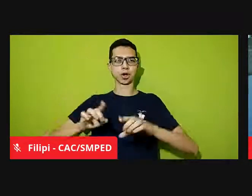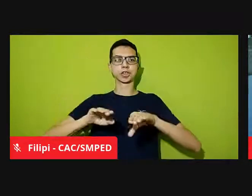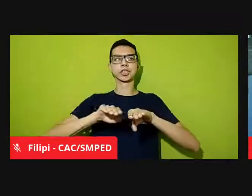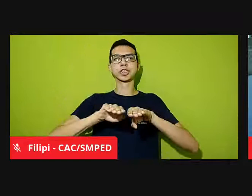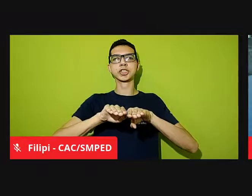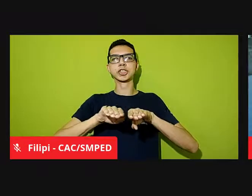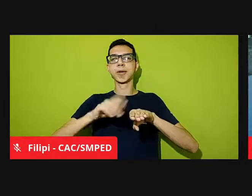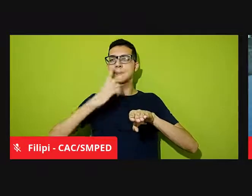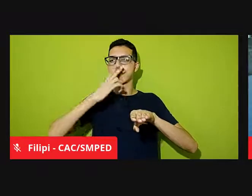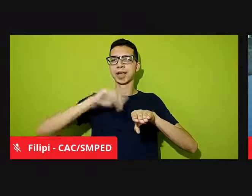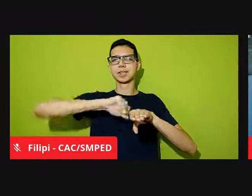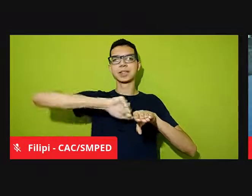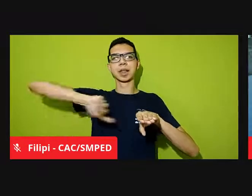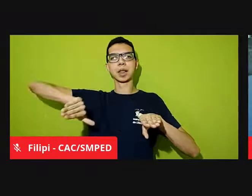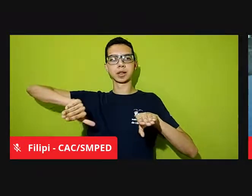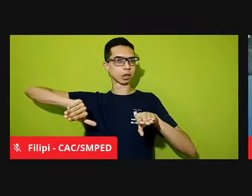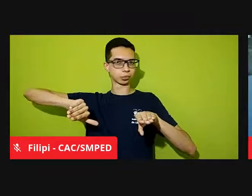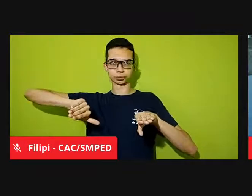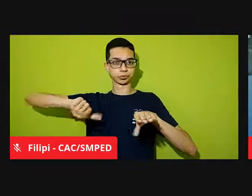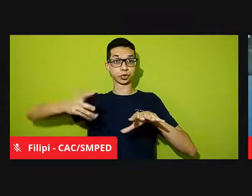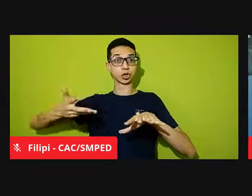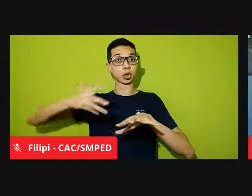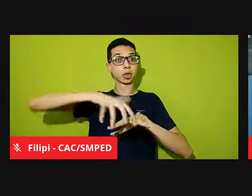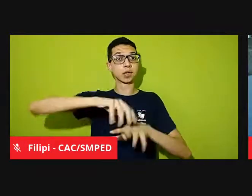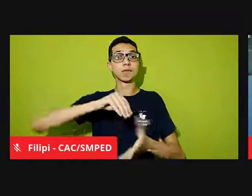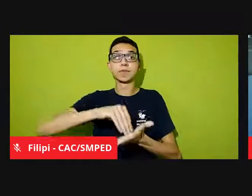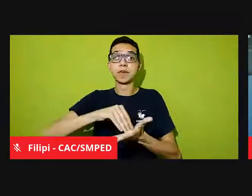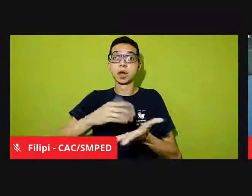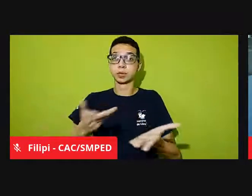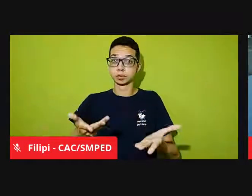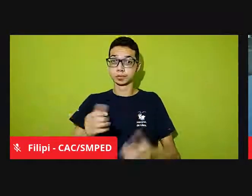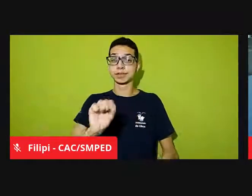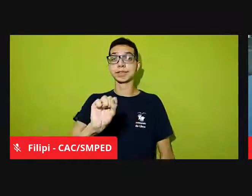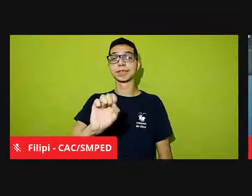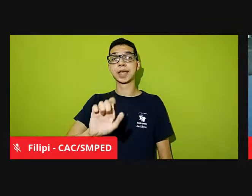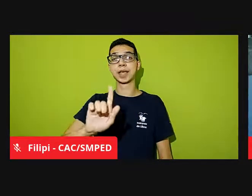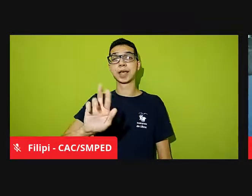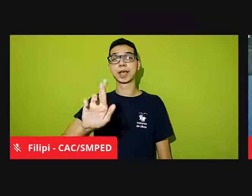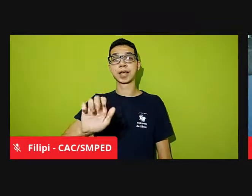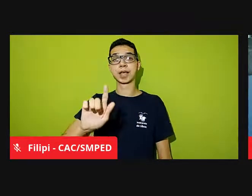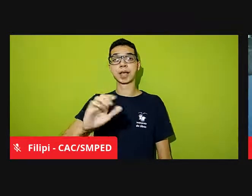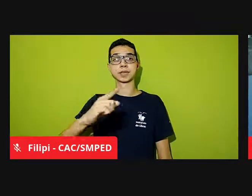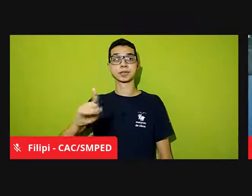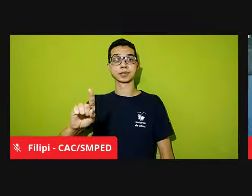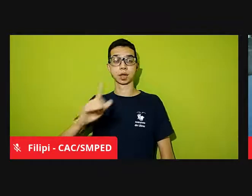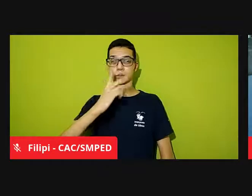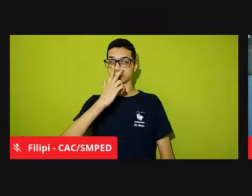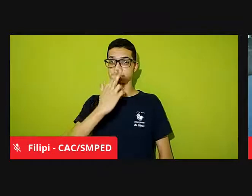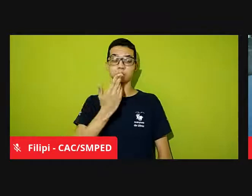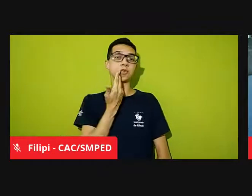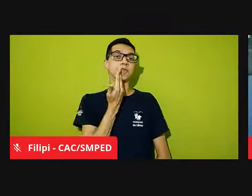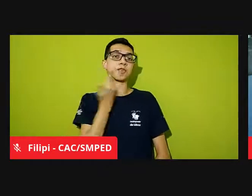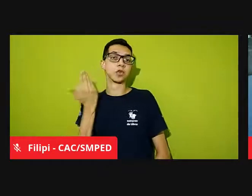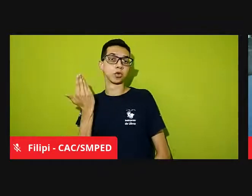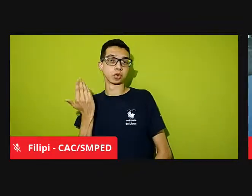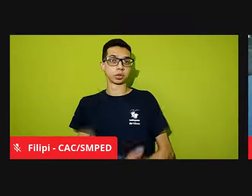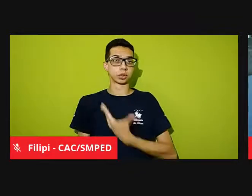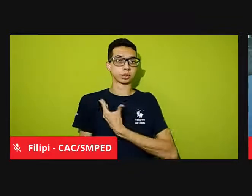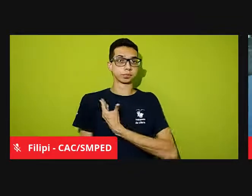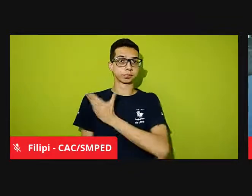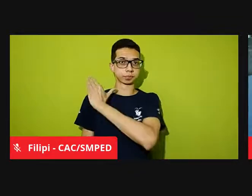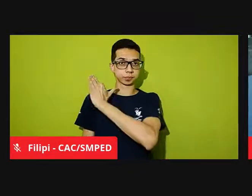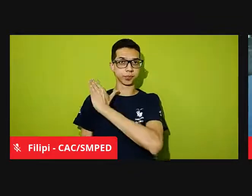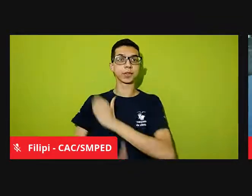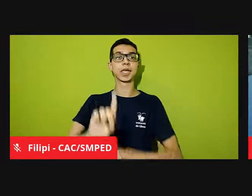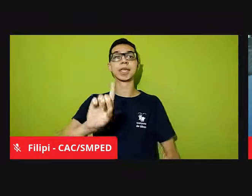inclusão, isso seria segregação. Então, o que, assim como já foi dito também pelo Danilo, né, de